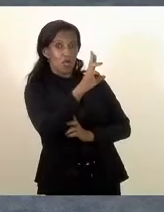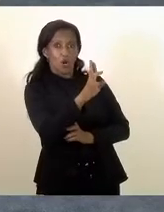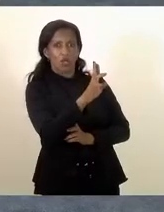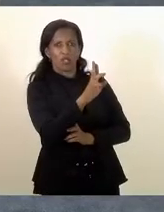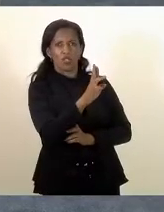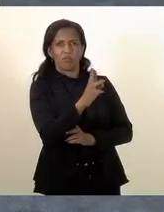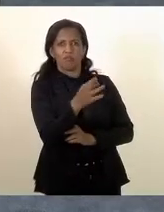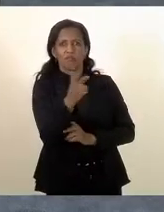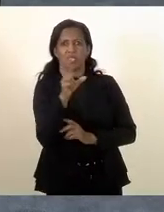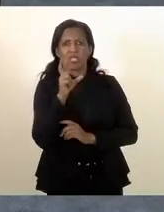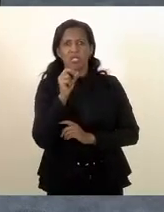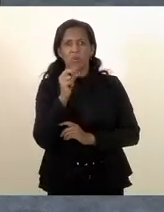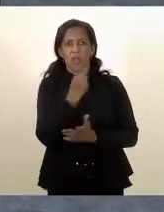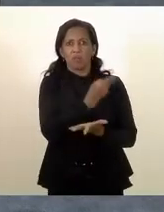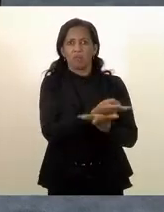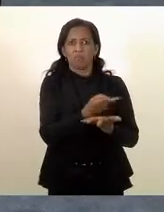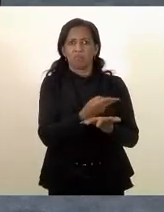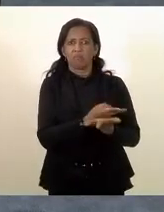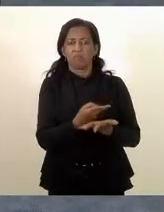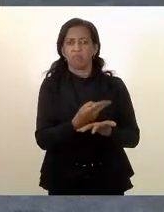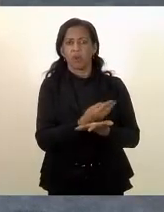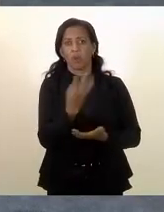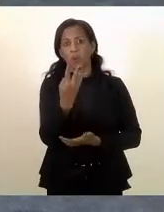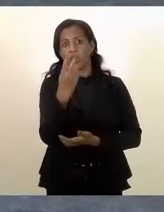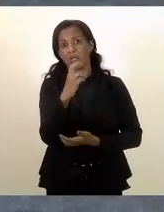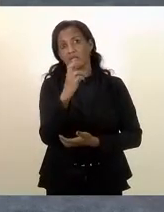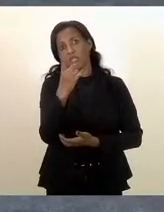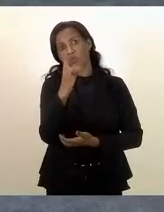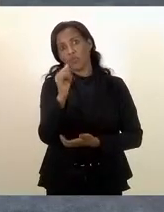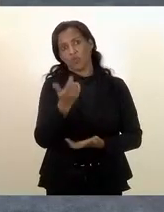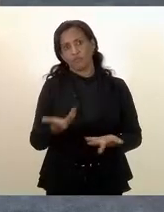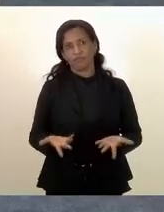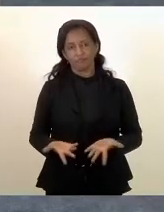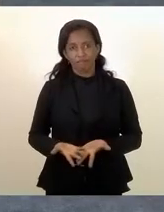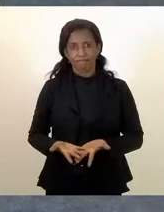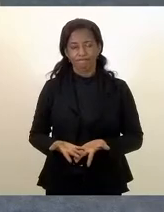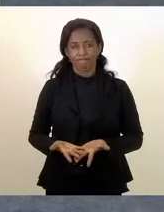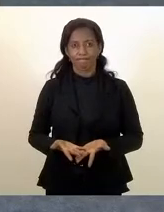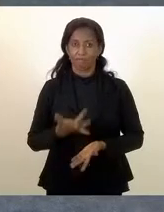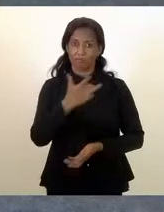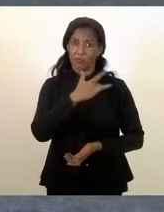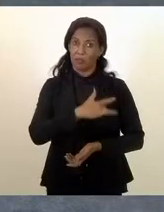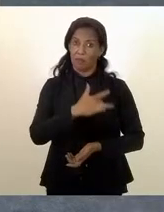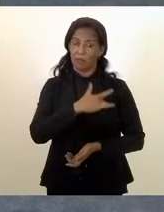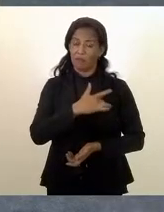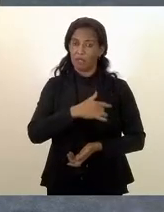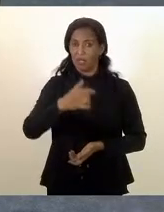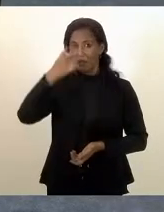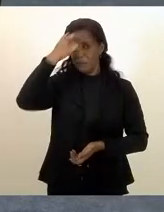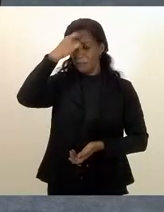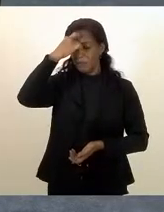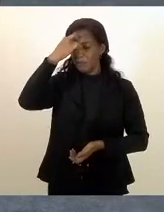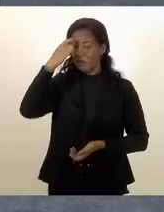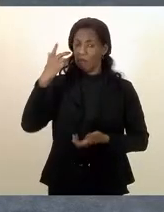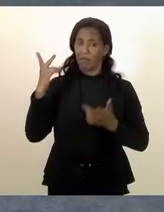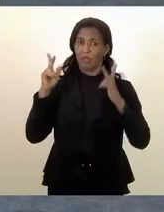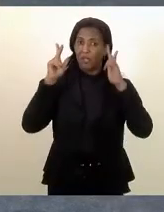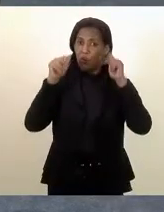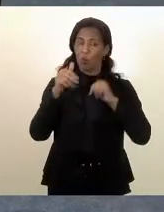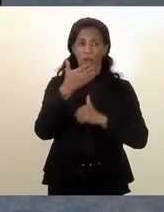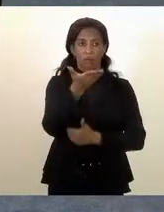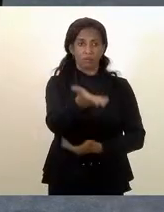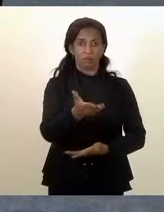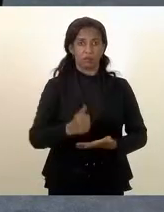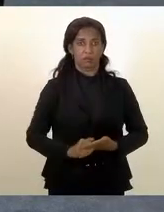funcionaram 50 leitos no período de 45 dias então uma pena o prefeito não pensar mais uma vez parecido com o senhor